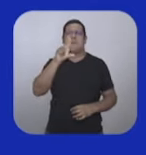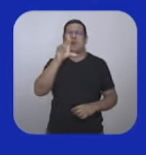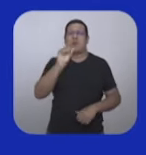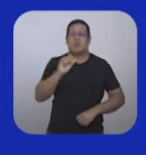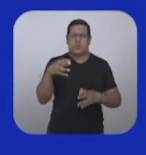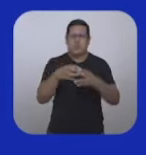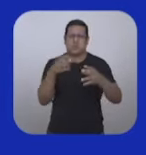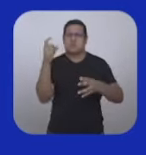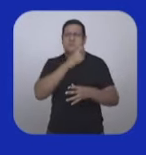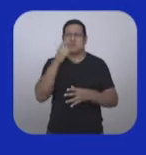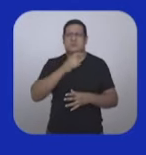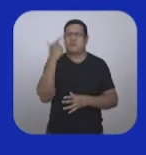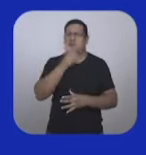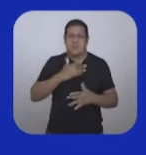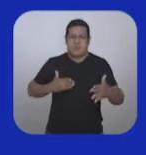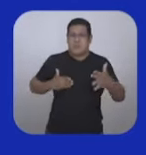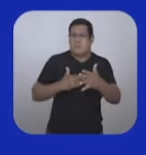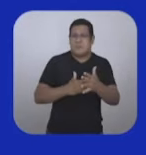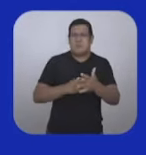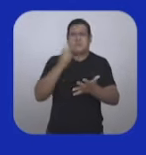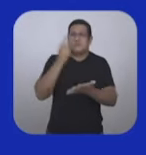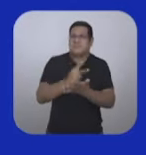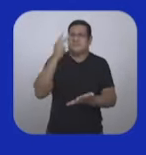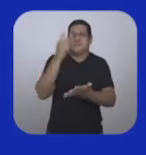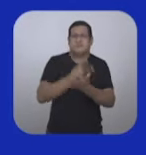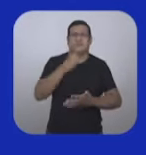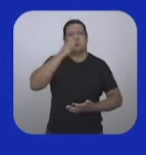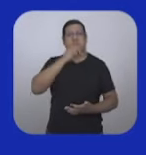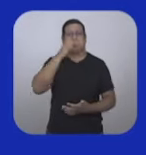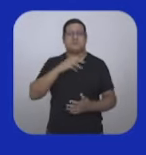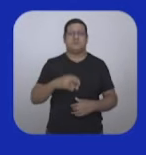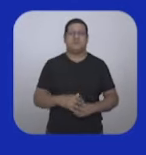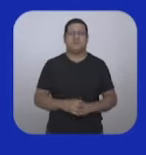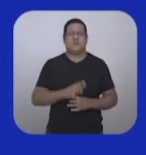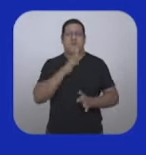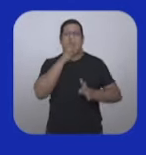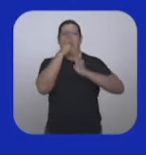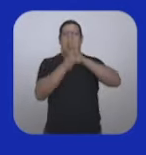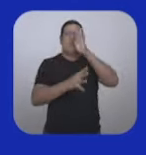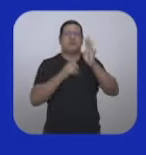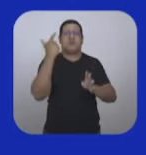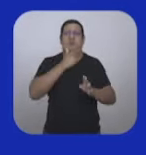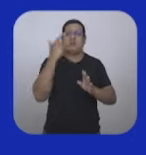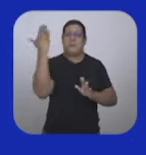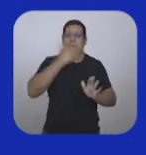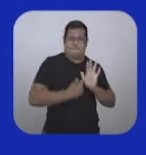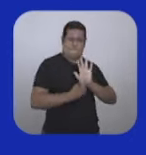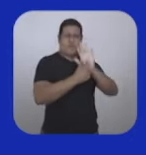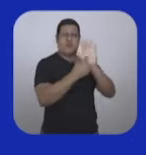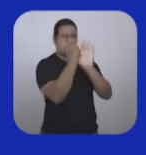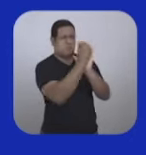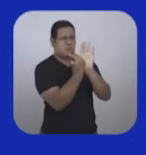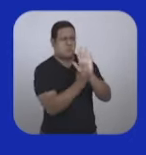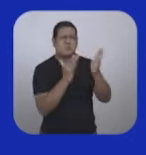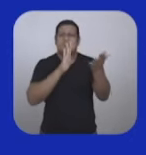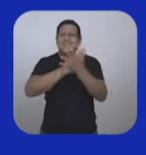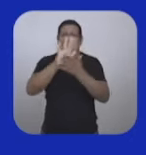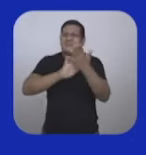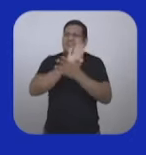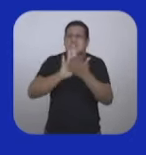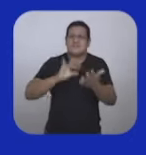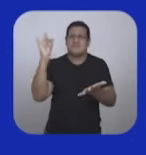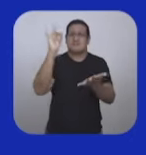Paulo Dantas. O time da mentira não tem limites e age sempre do mesmo jeito. Acusa sem mostrar